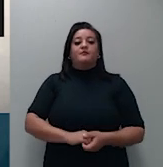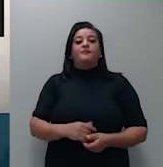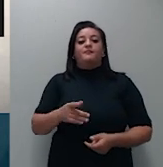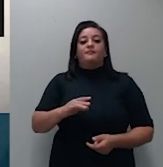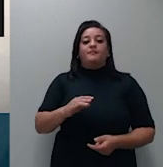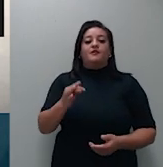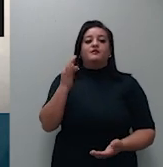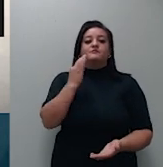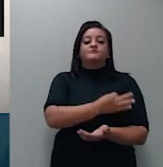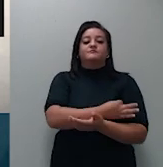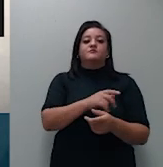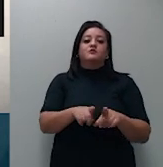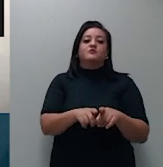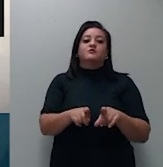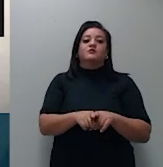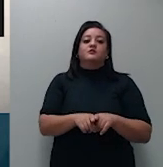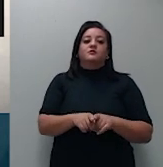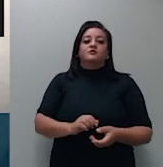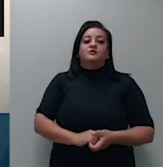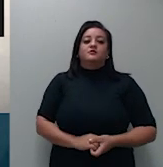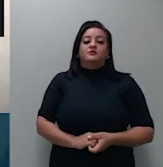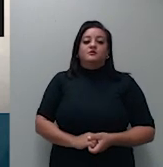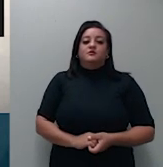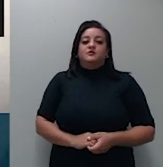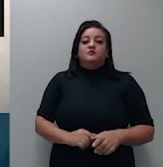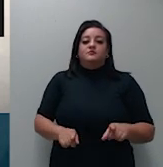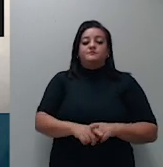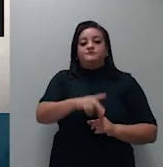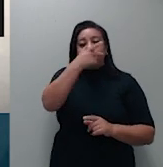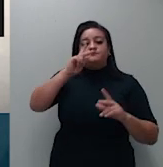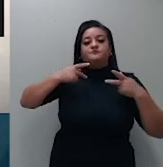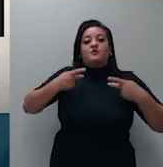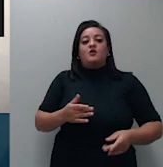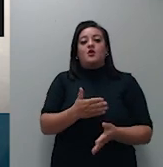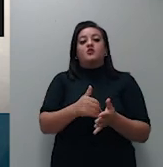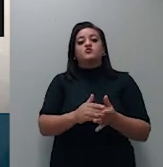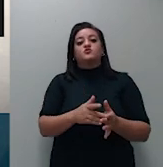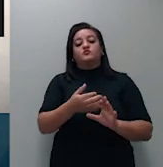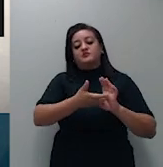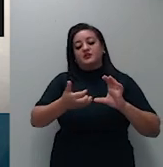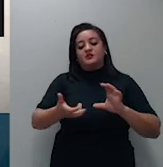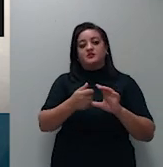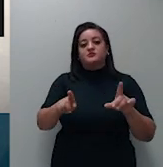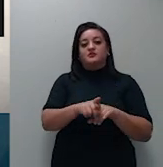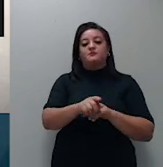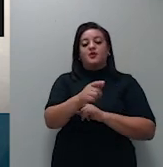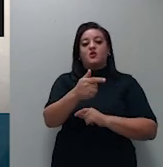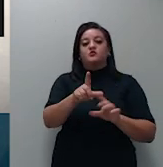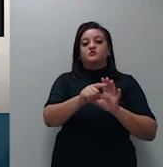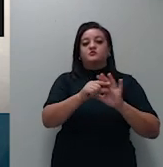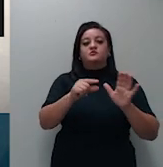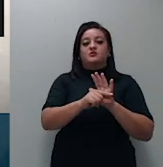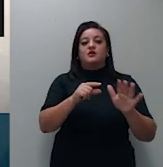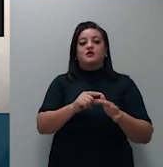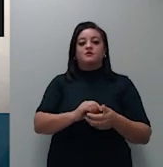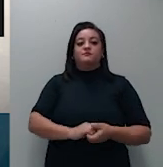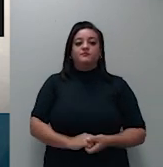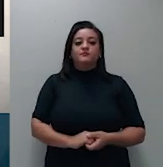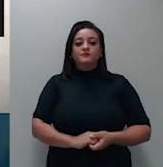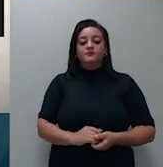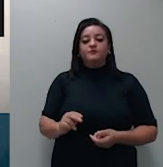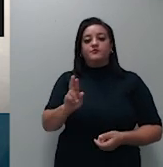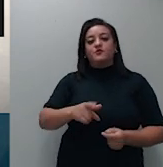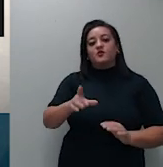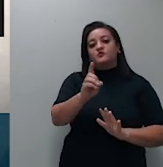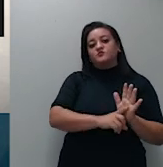ordenamento a dignidade da pessoa humana em todos os seus aspectos em outros termos usar o direito fundamental a